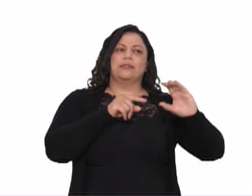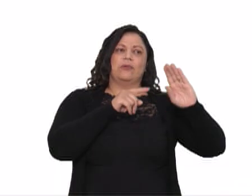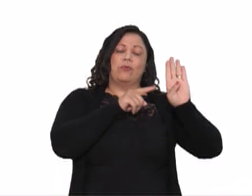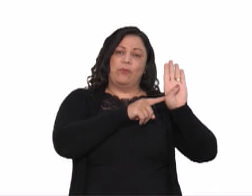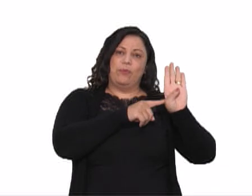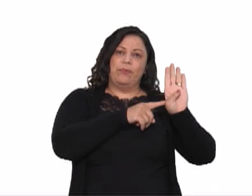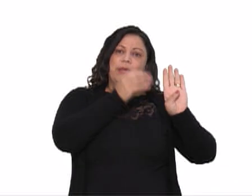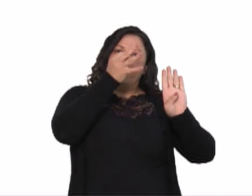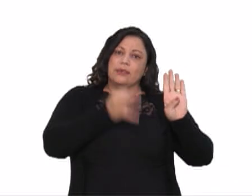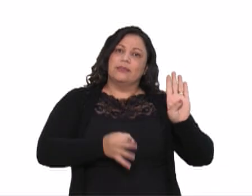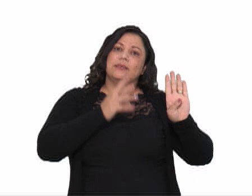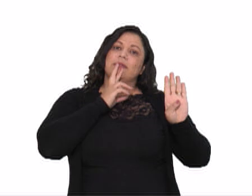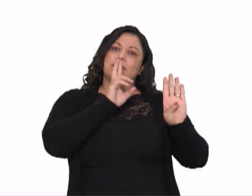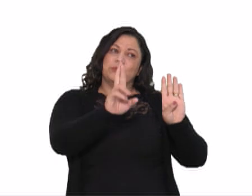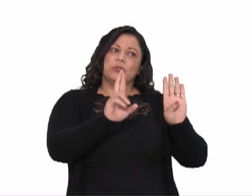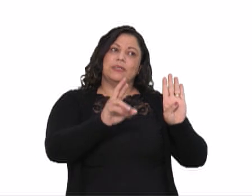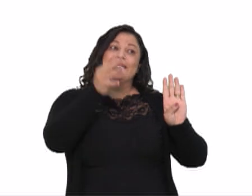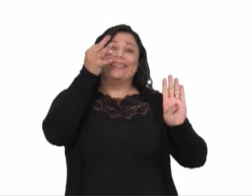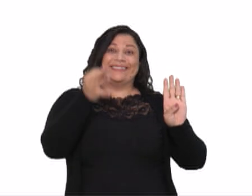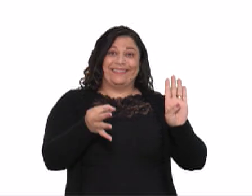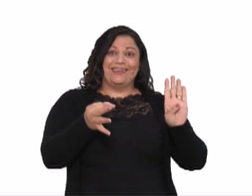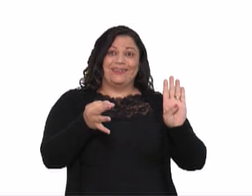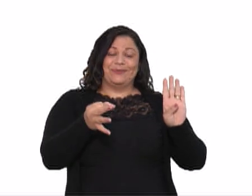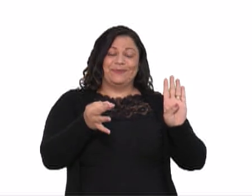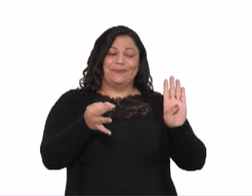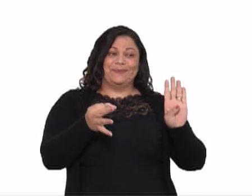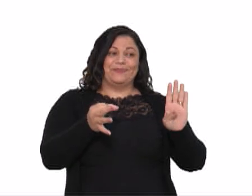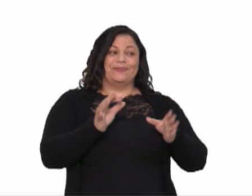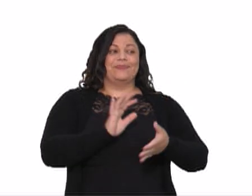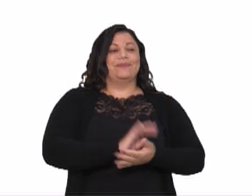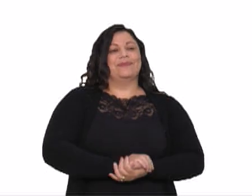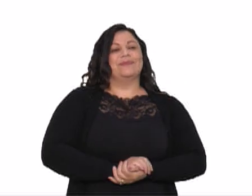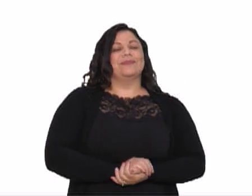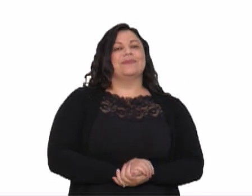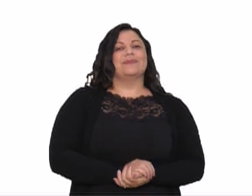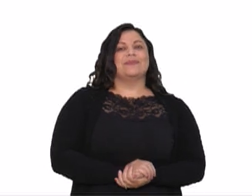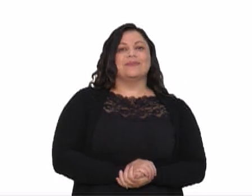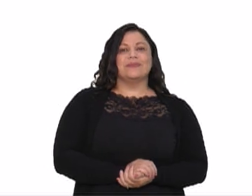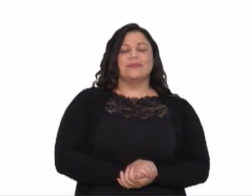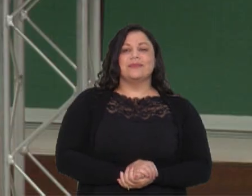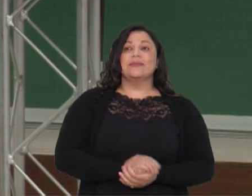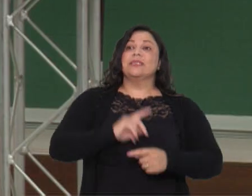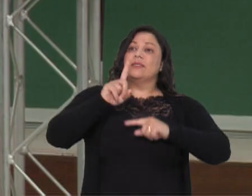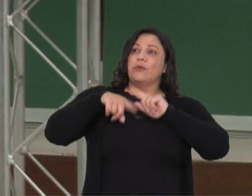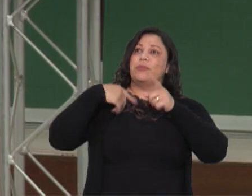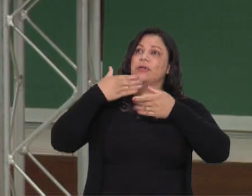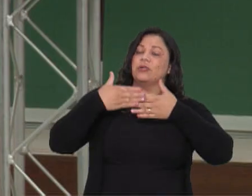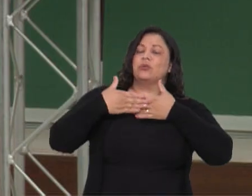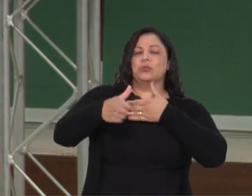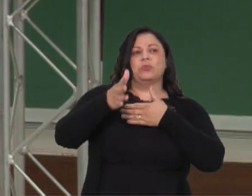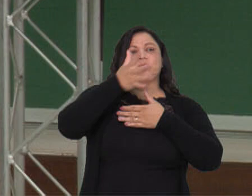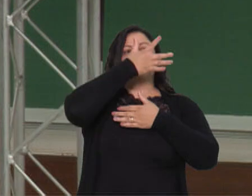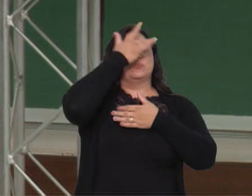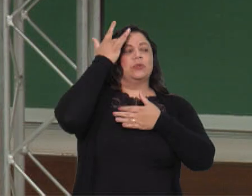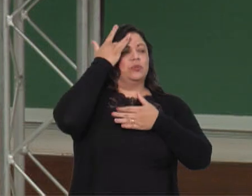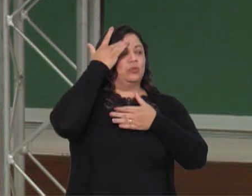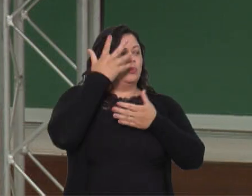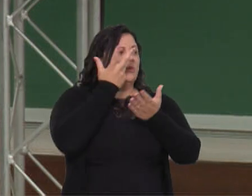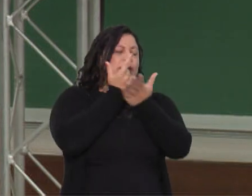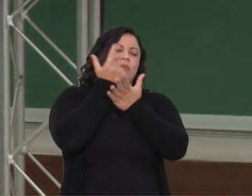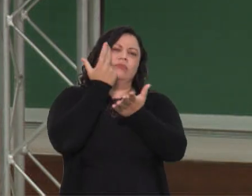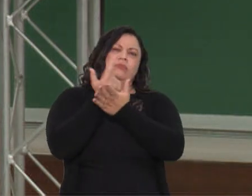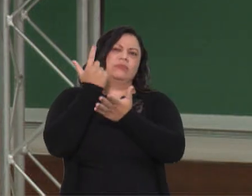Quer dizer que surgem novas necessidades e a partir dessa necessidade a pessoa vai comprar outras